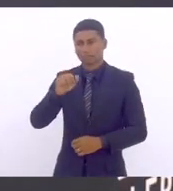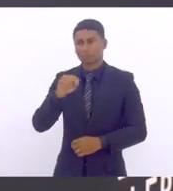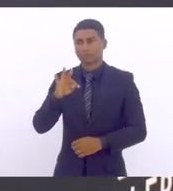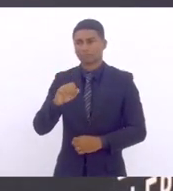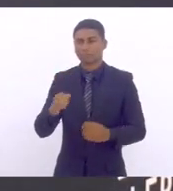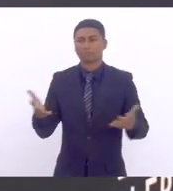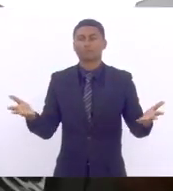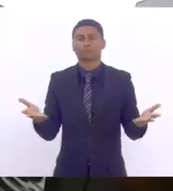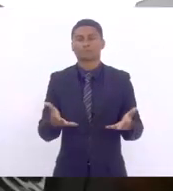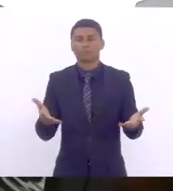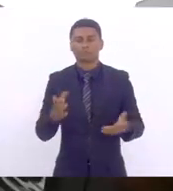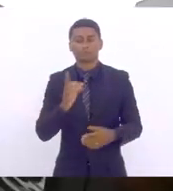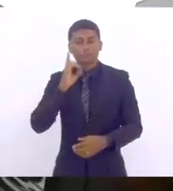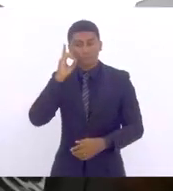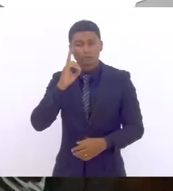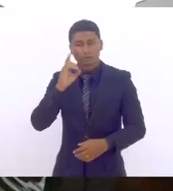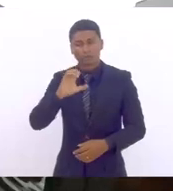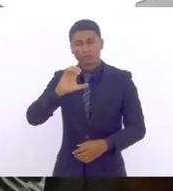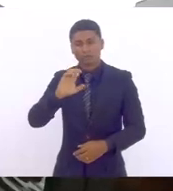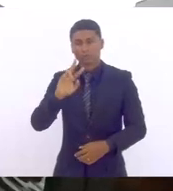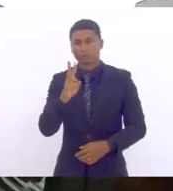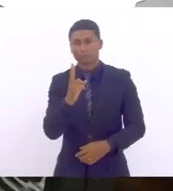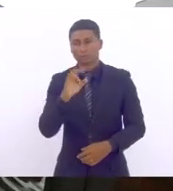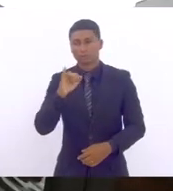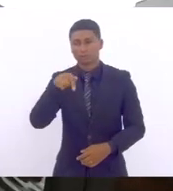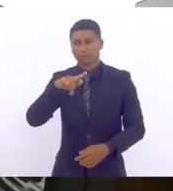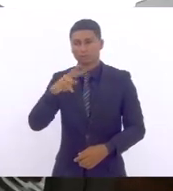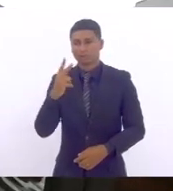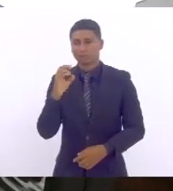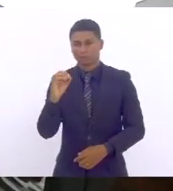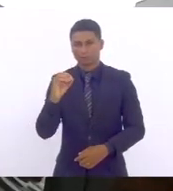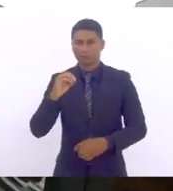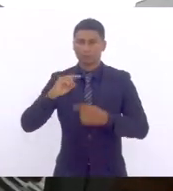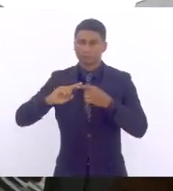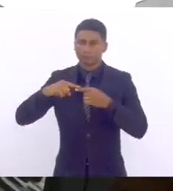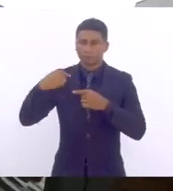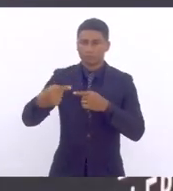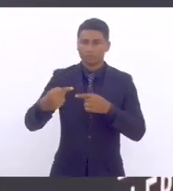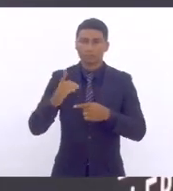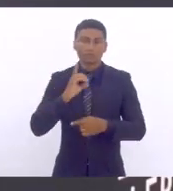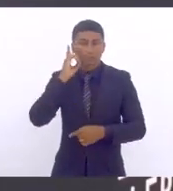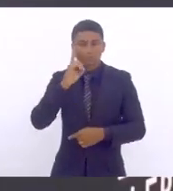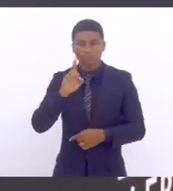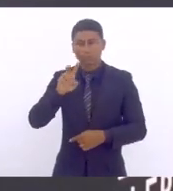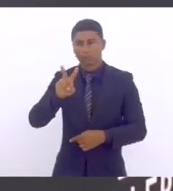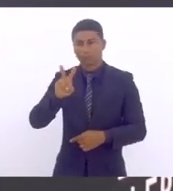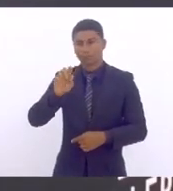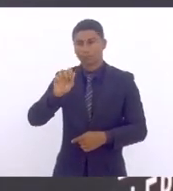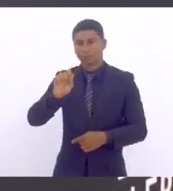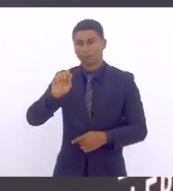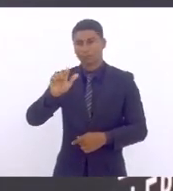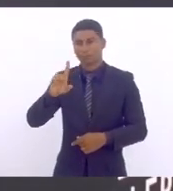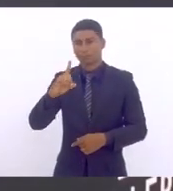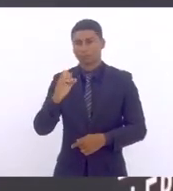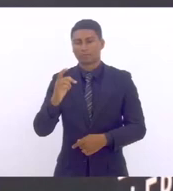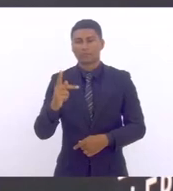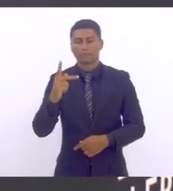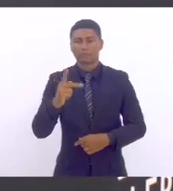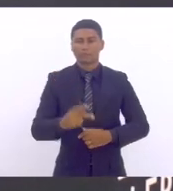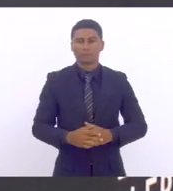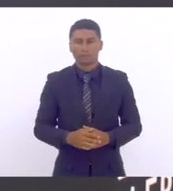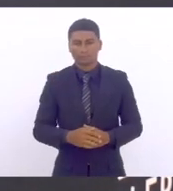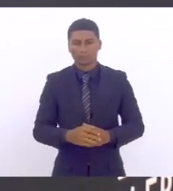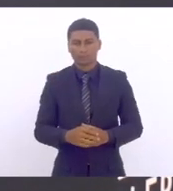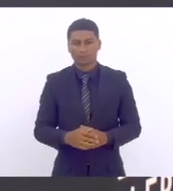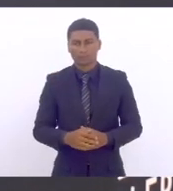palavra agora para o deputado Chiquinho da Mangueira. Em seguida, o deputado Valdec também se inscreveu.